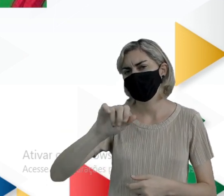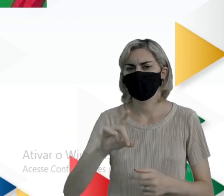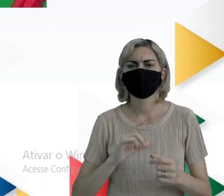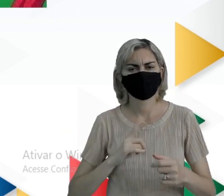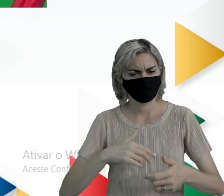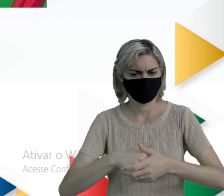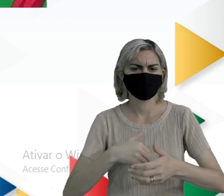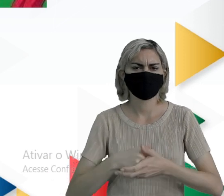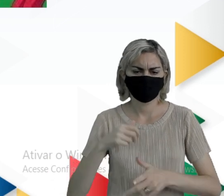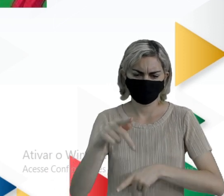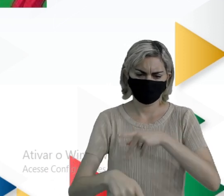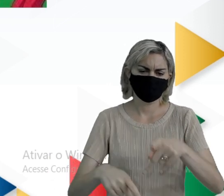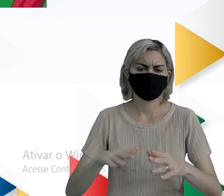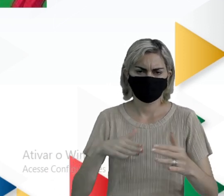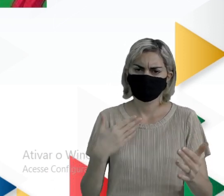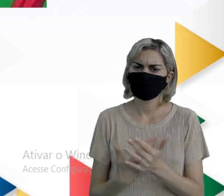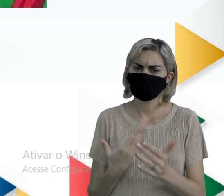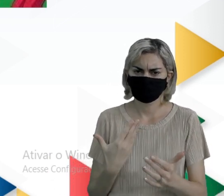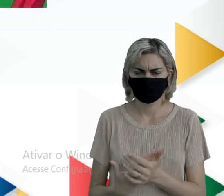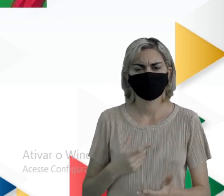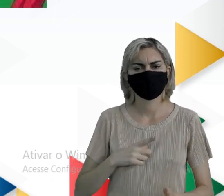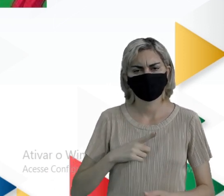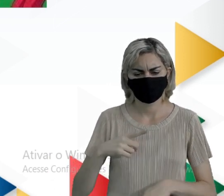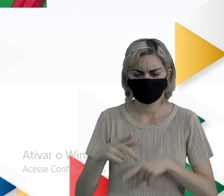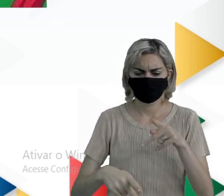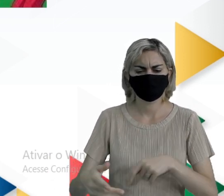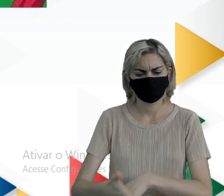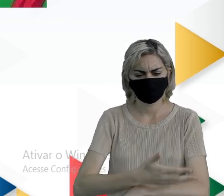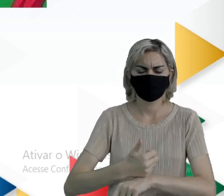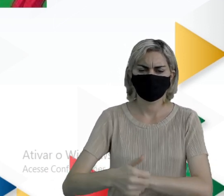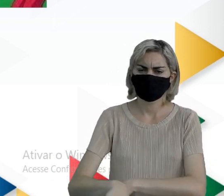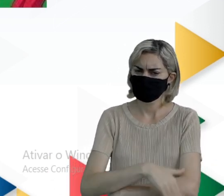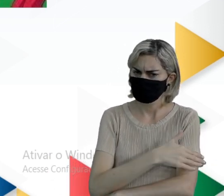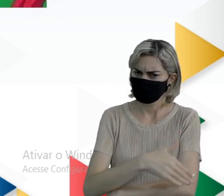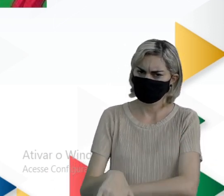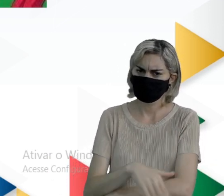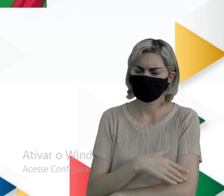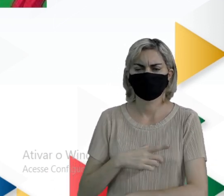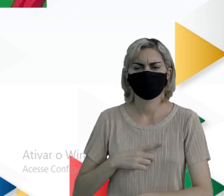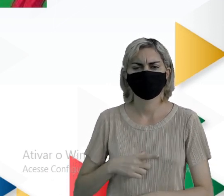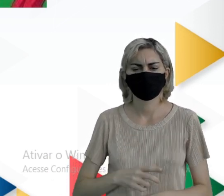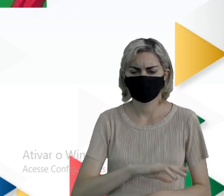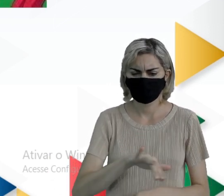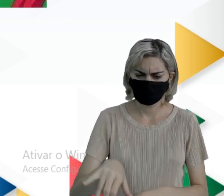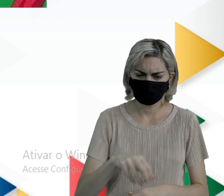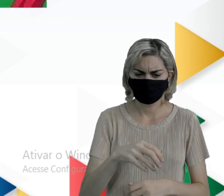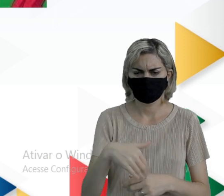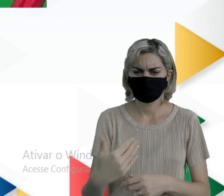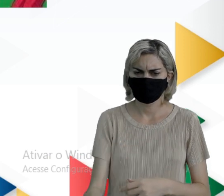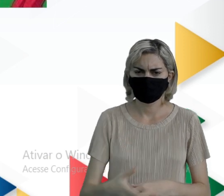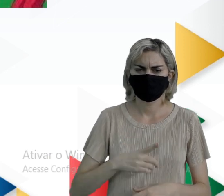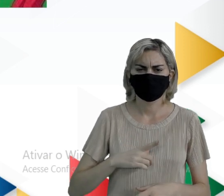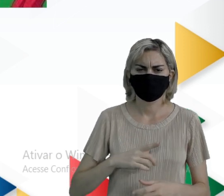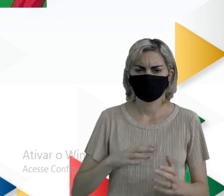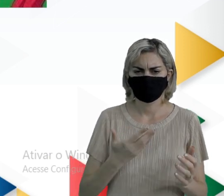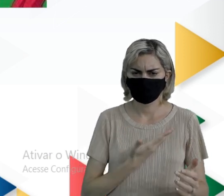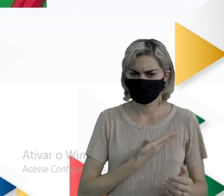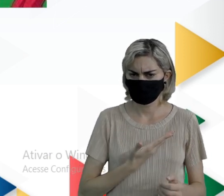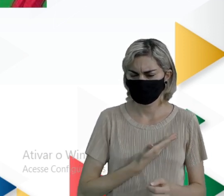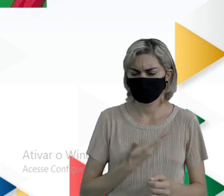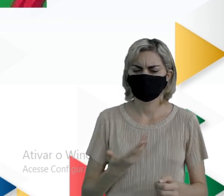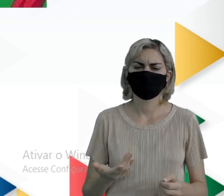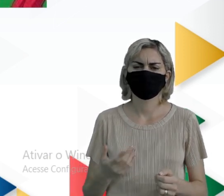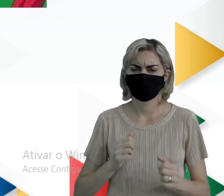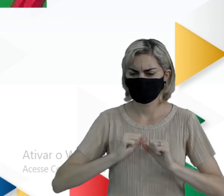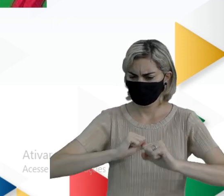nas escolas e também um jogo muito popular nas praças e na rua. Logo ao lado, lá está, ó, o coleguinha ali, ó, um